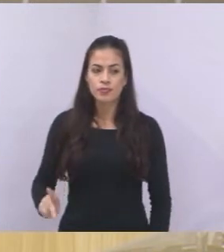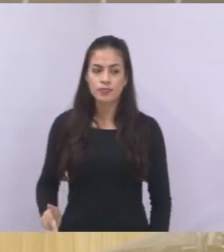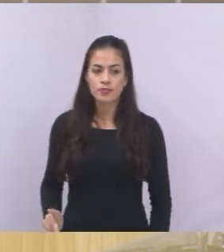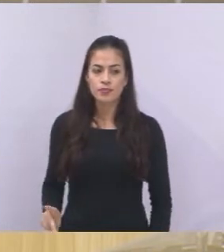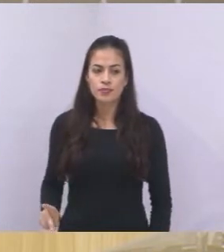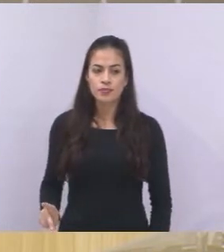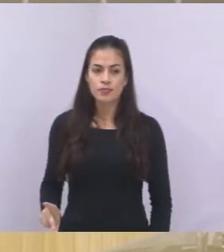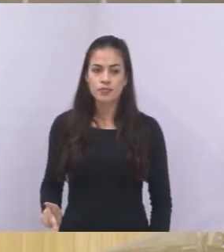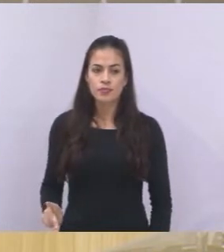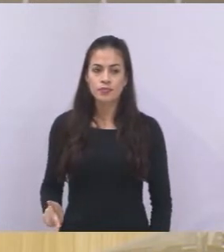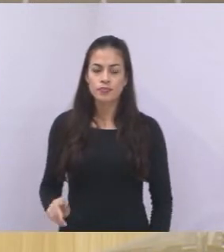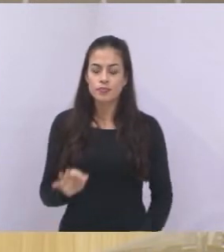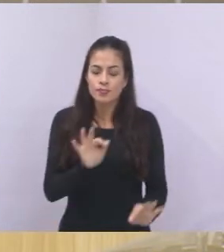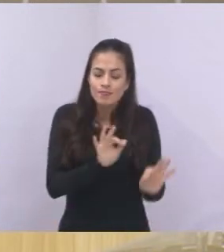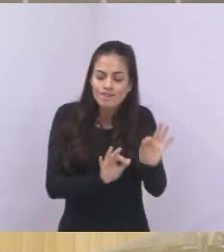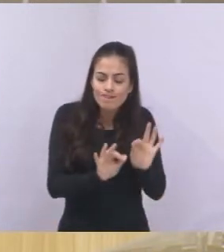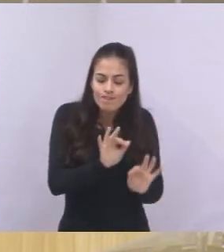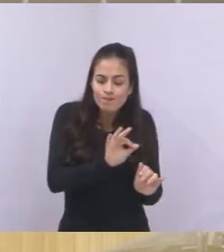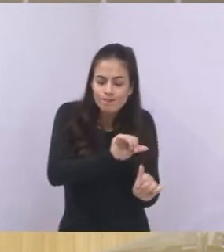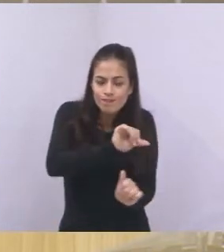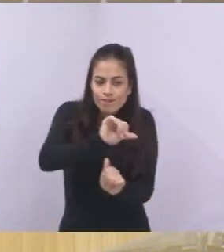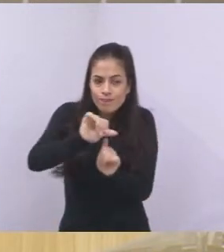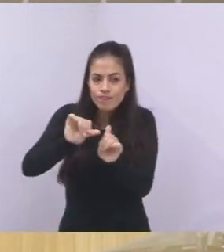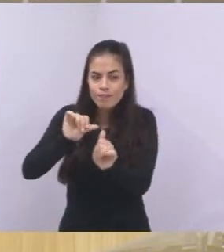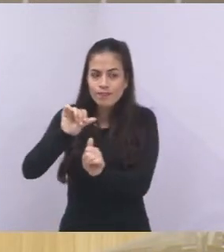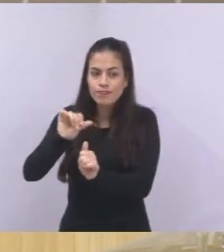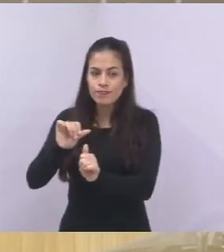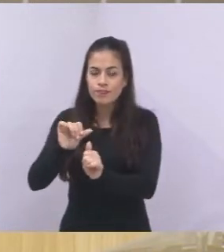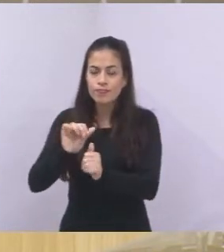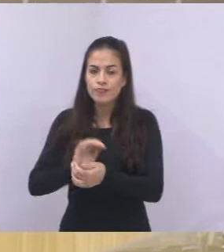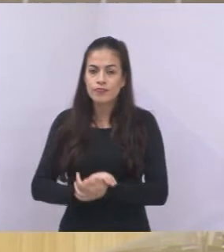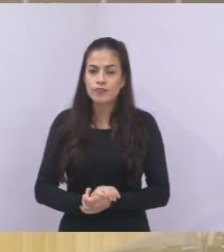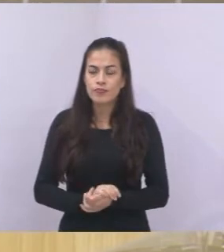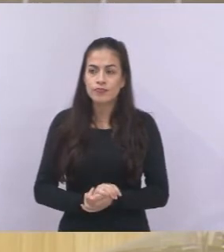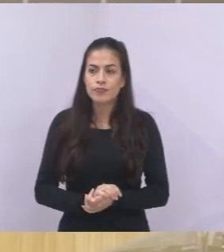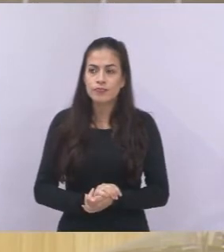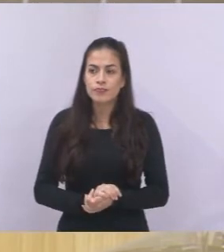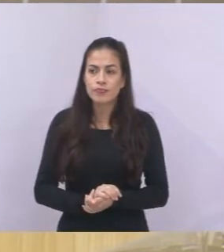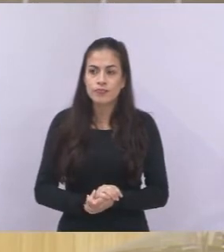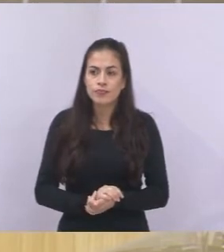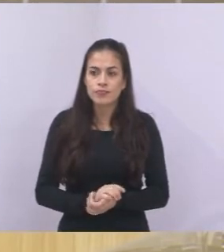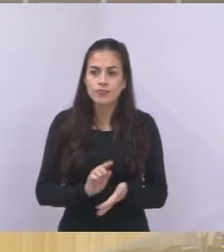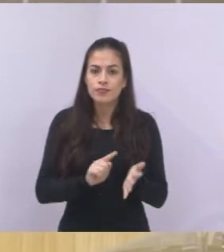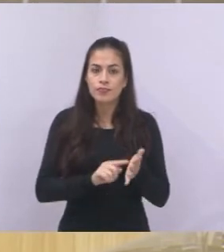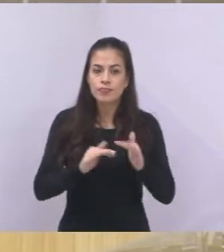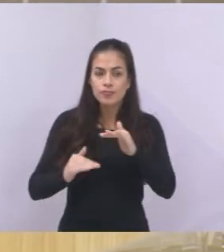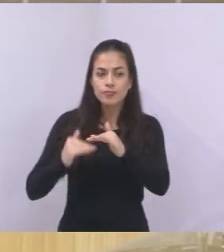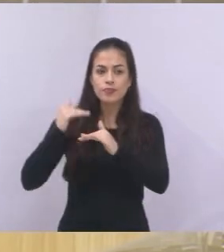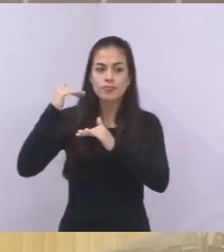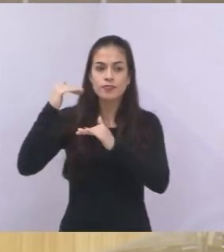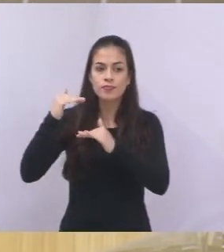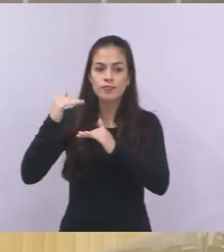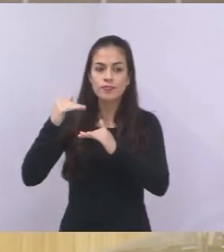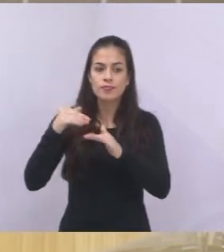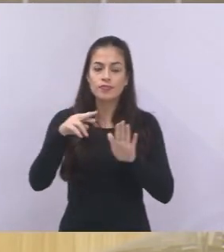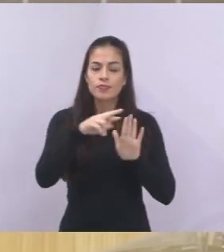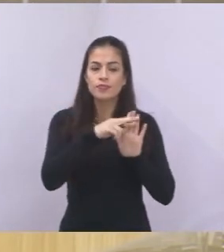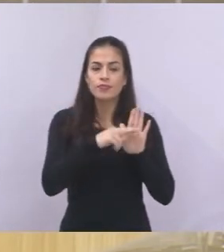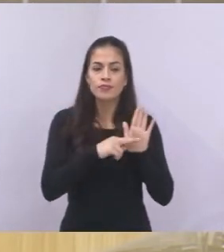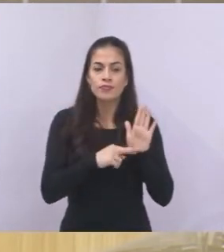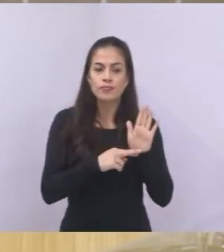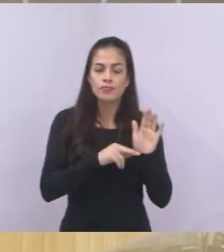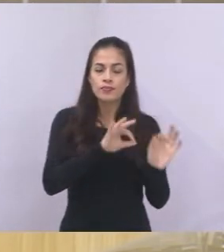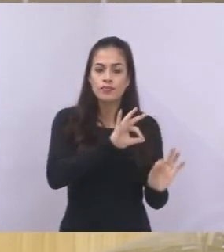que aposentarem pela regra de transição dos pontos, partindo dos cálculos de percentual mais elevado e pelas regras de transição do tempo